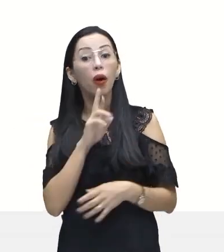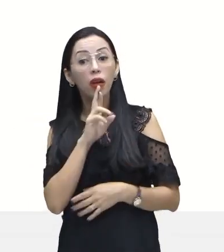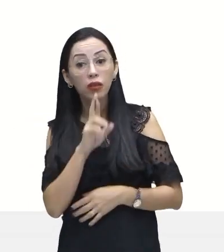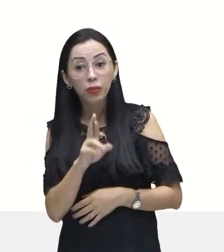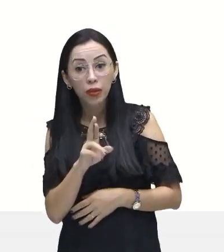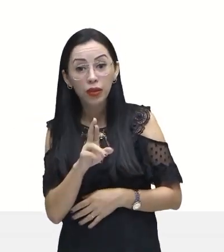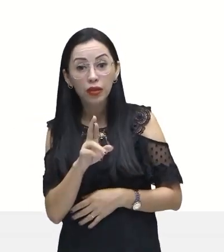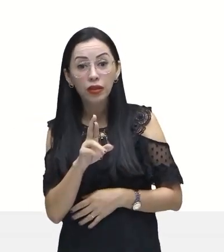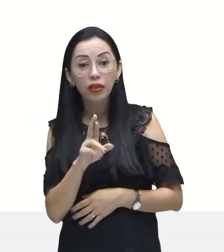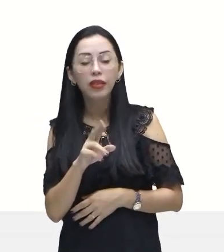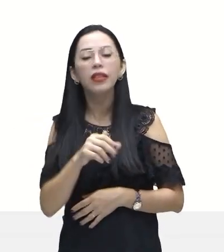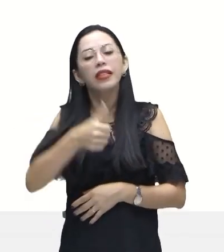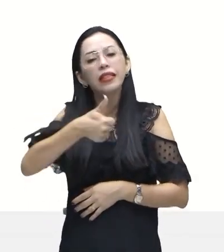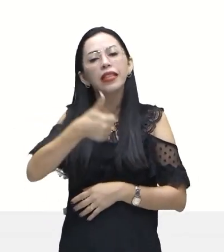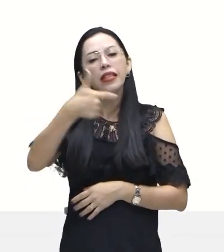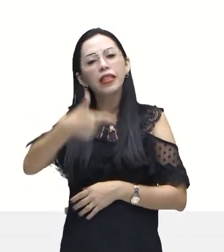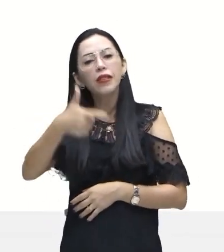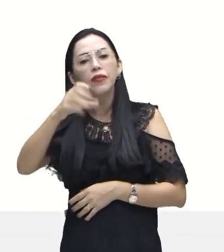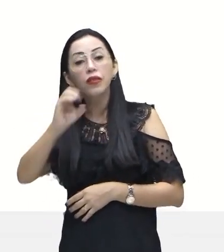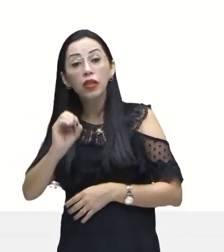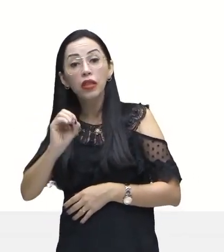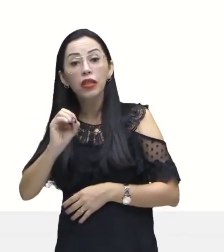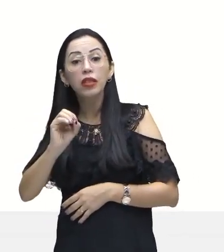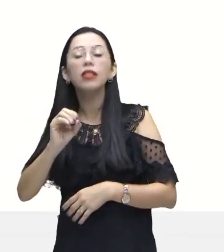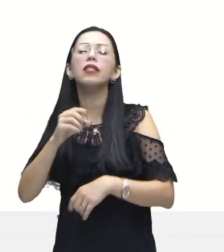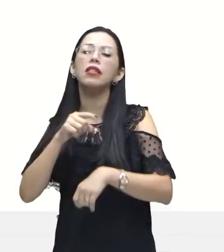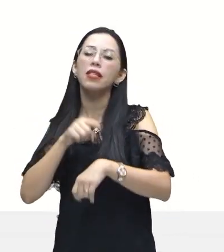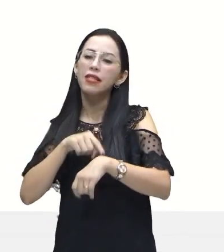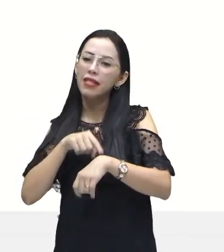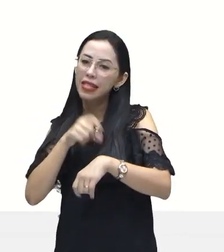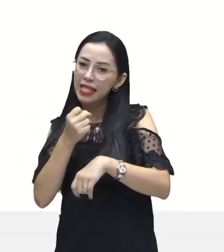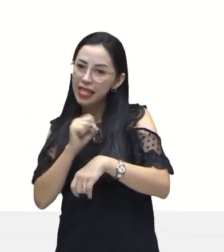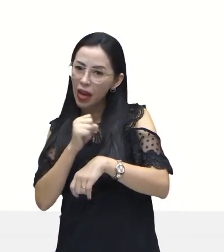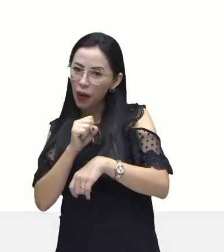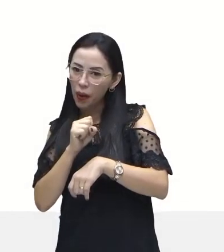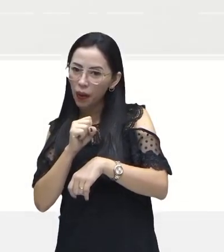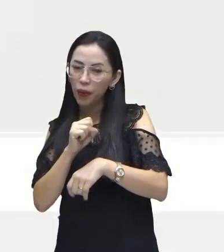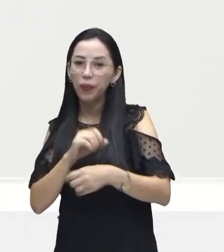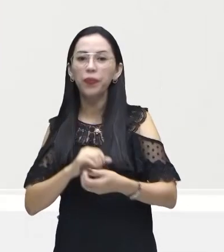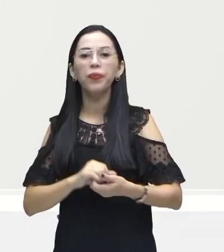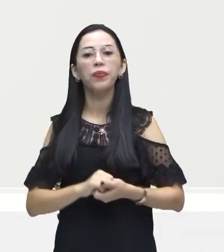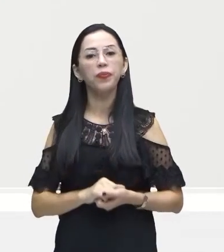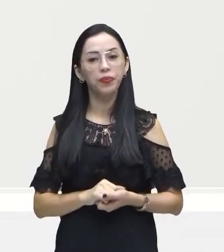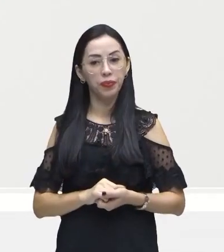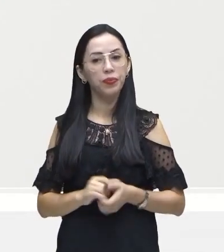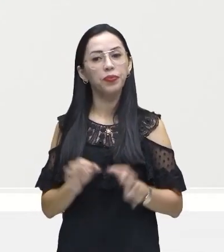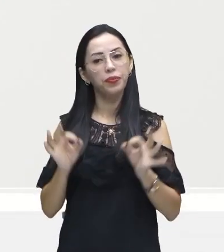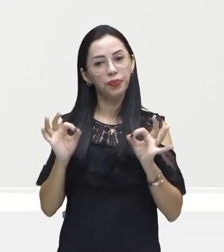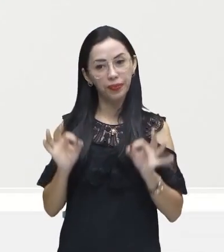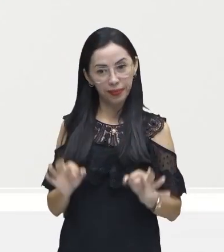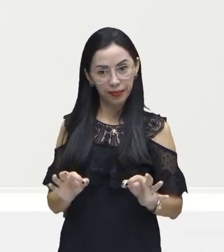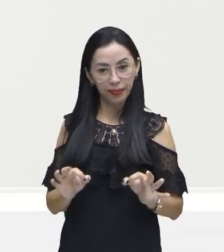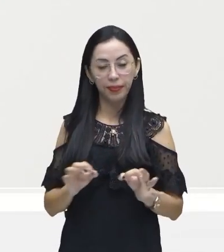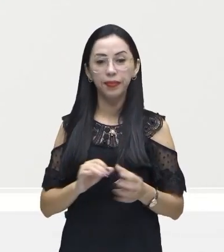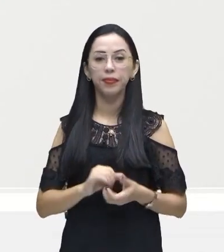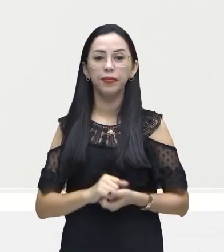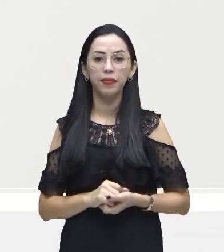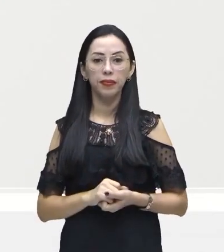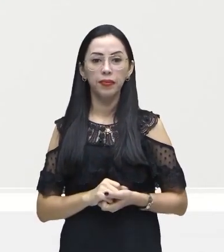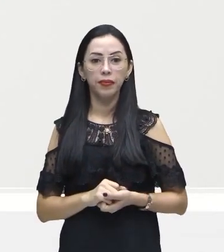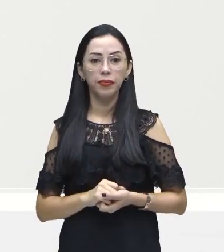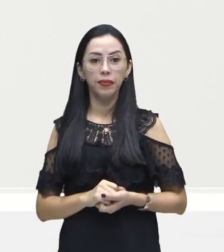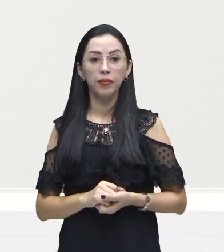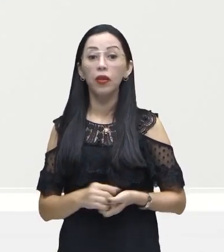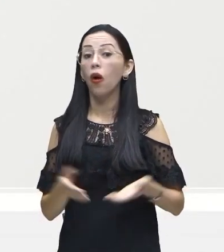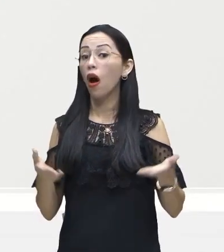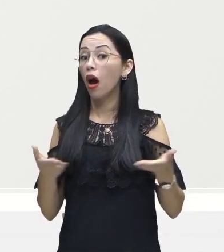temos? 120 segundos. Olha aí. Muito bem. Então, acabamos